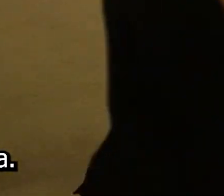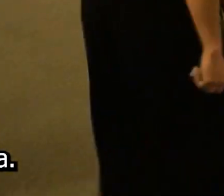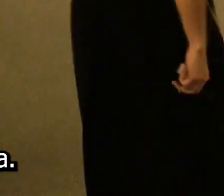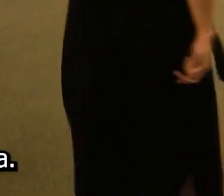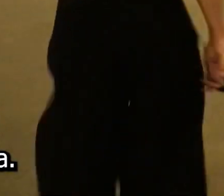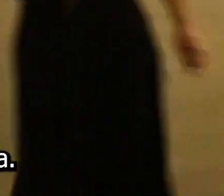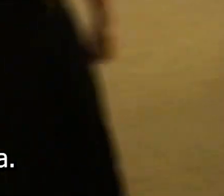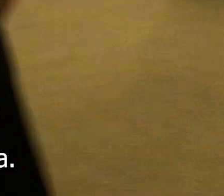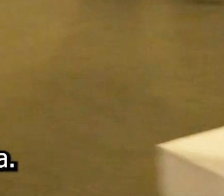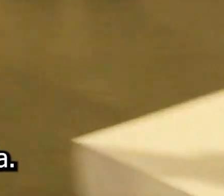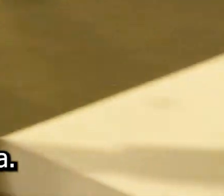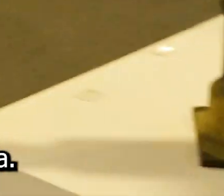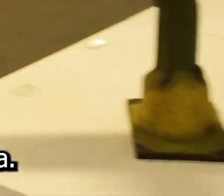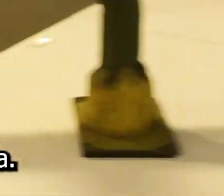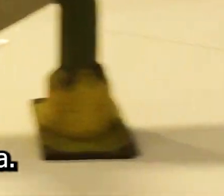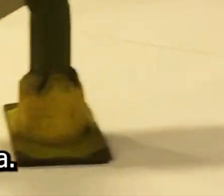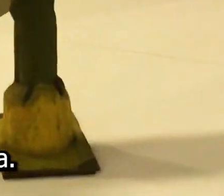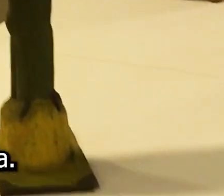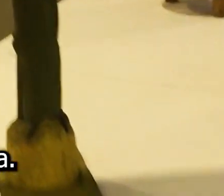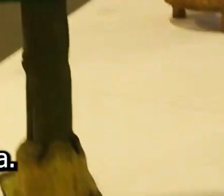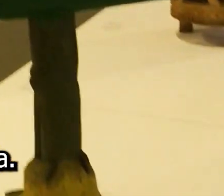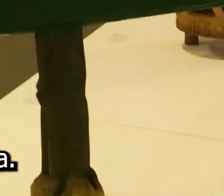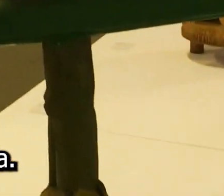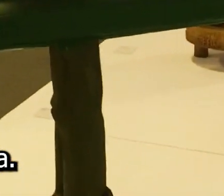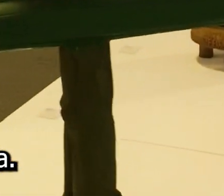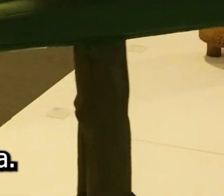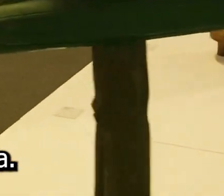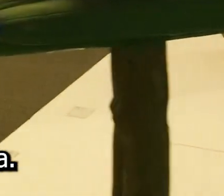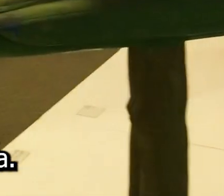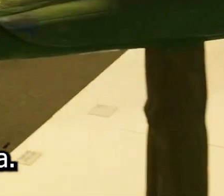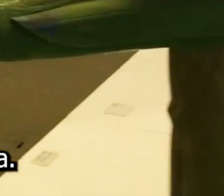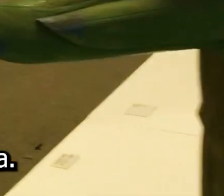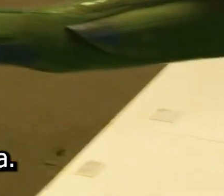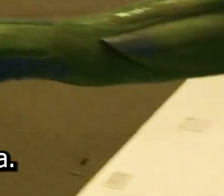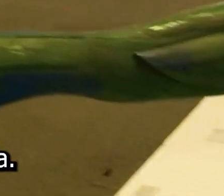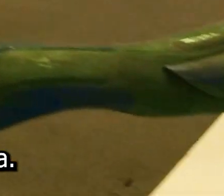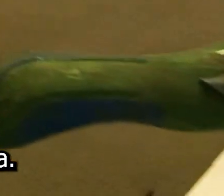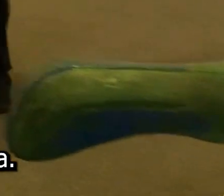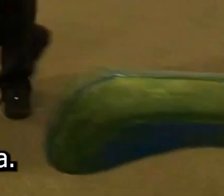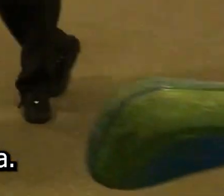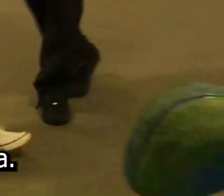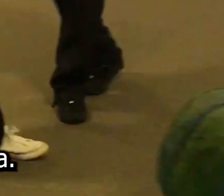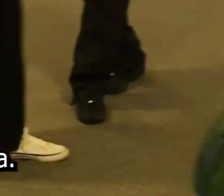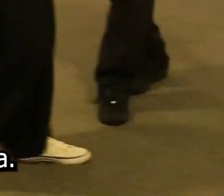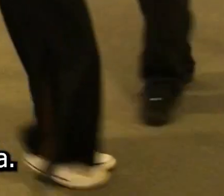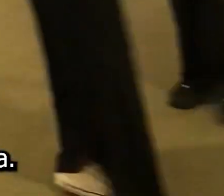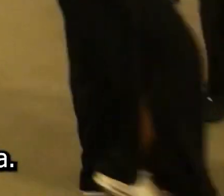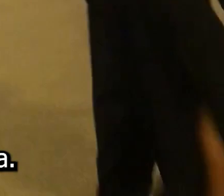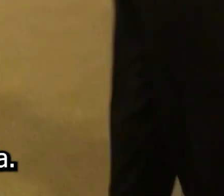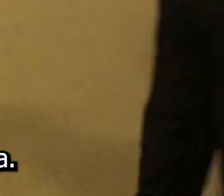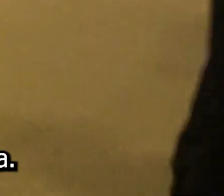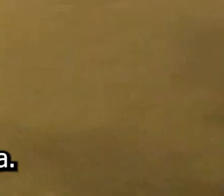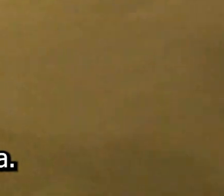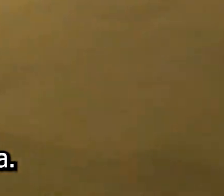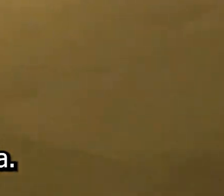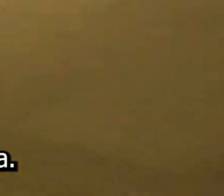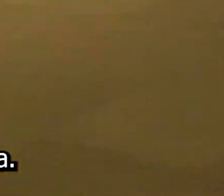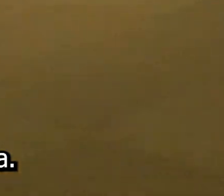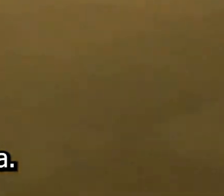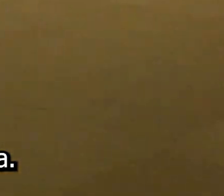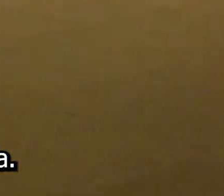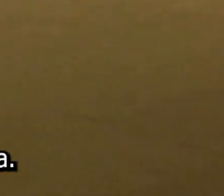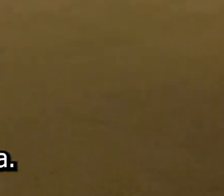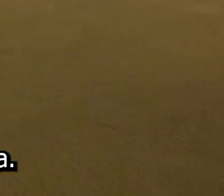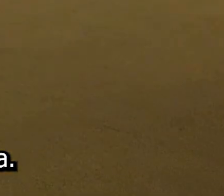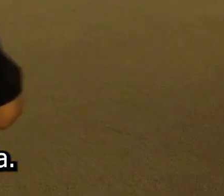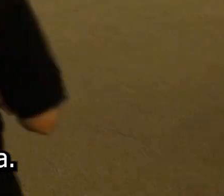no rabuxi, pisar no meio, pisar no meio, meio, quebra se pisar no rabuxi, olha a cobra salamandra é uma cobra de balia, pisar no meio, quebra se pisar